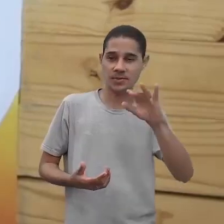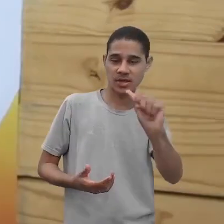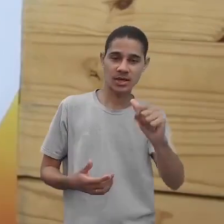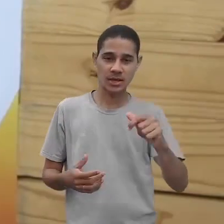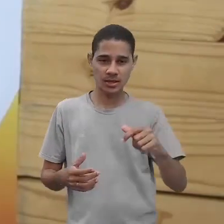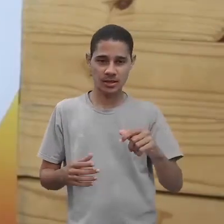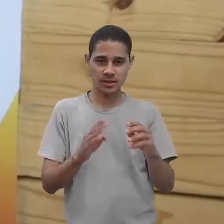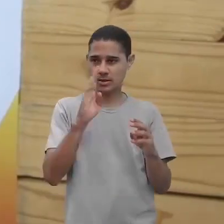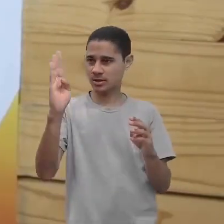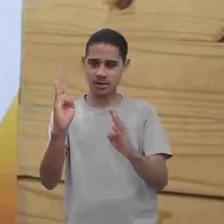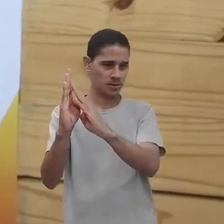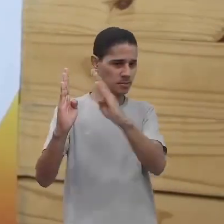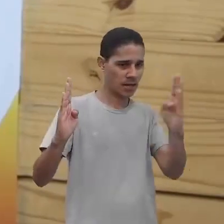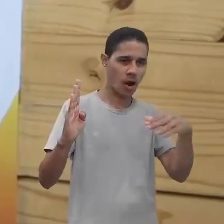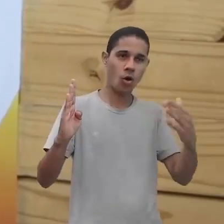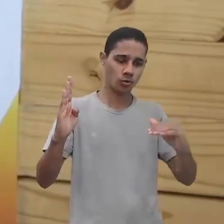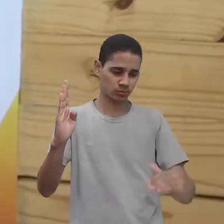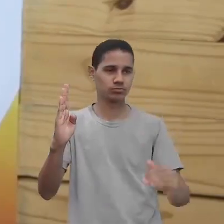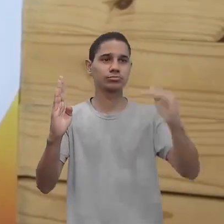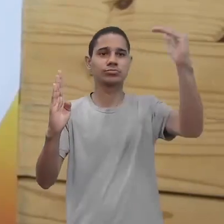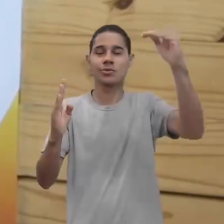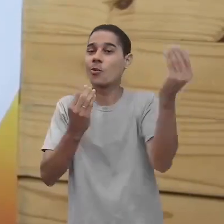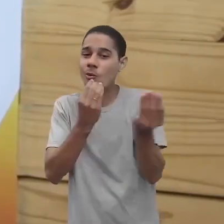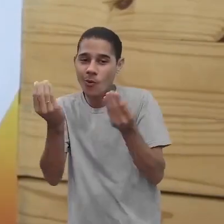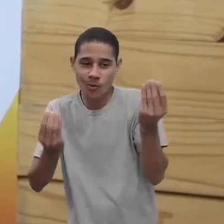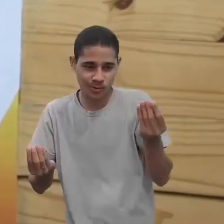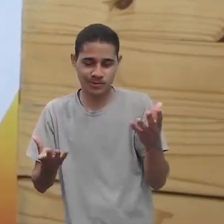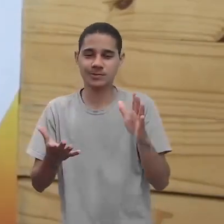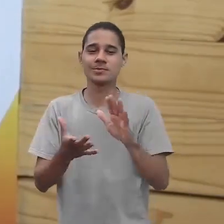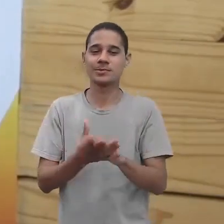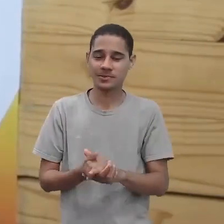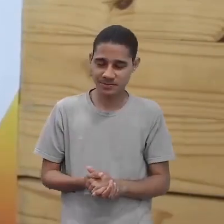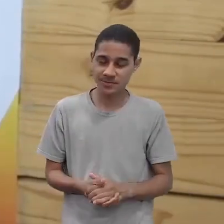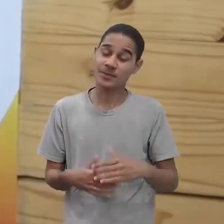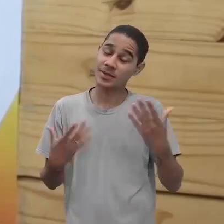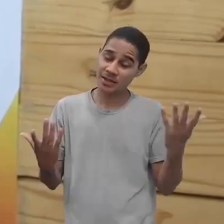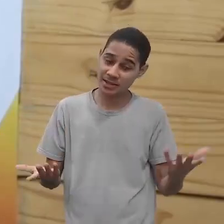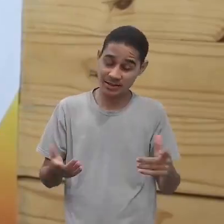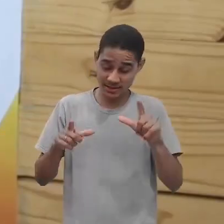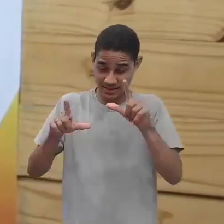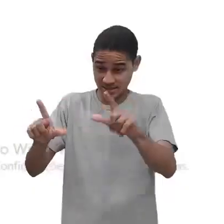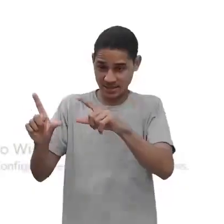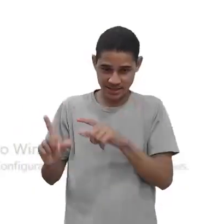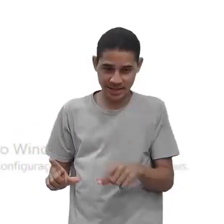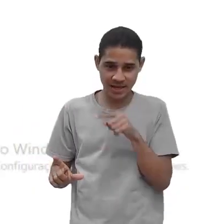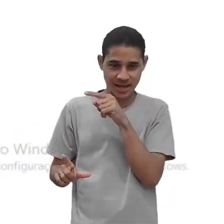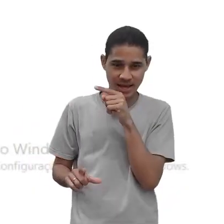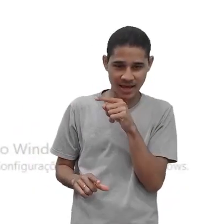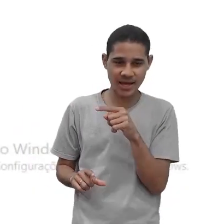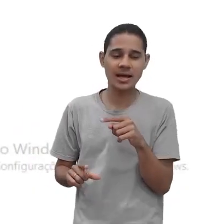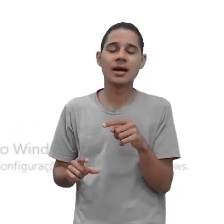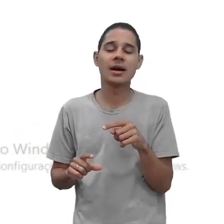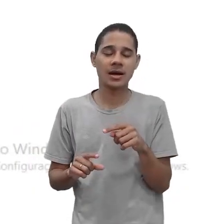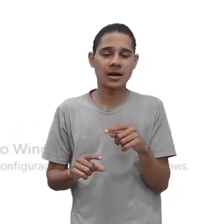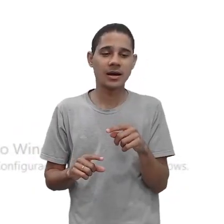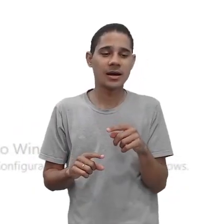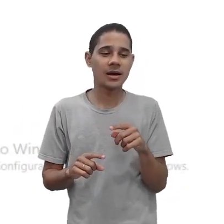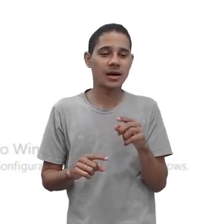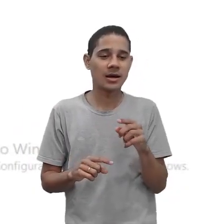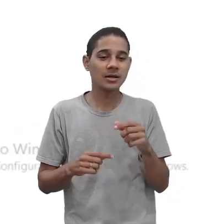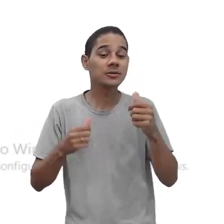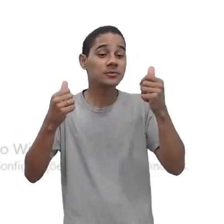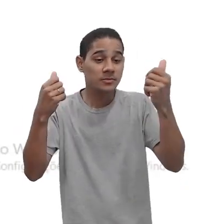baixo. Então, como é que vai ficar essa disposição? E aí, dentro dessa planta, né, a gente vai indicar onde de